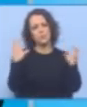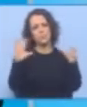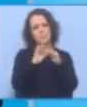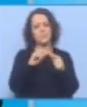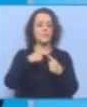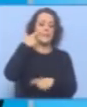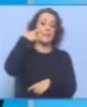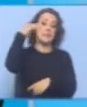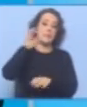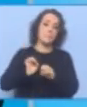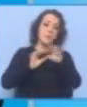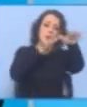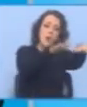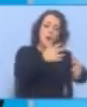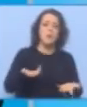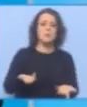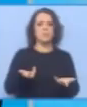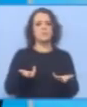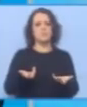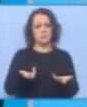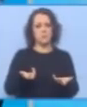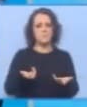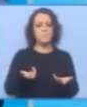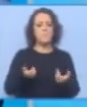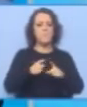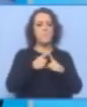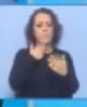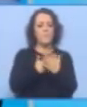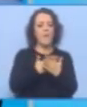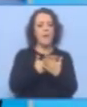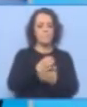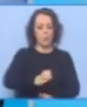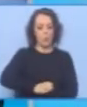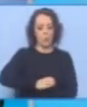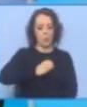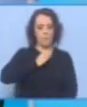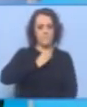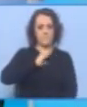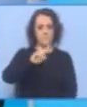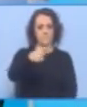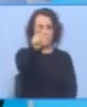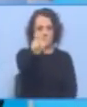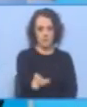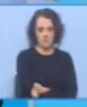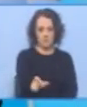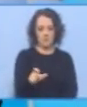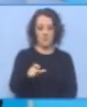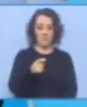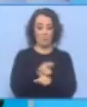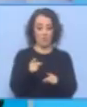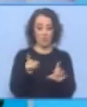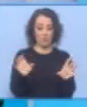dos imigrantes, não é? Que estimula a confiança no outro. Porque estes movimentos que